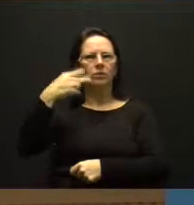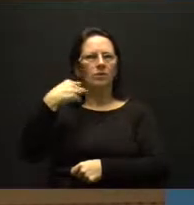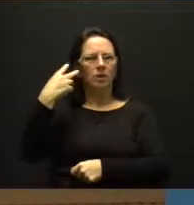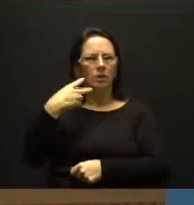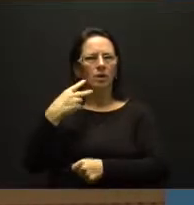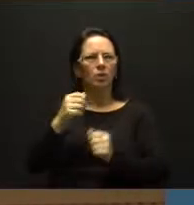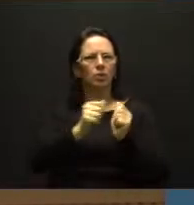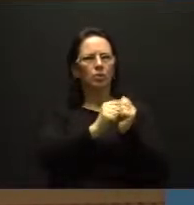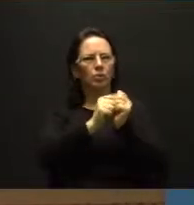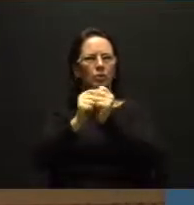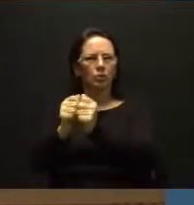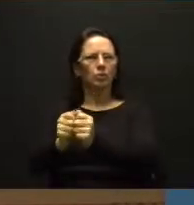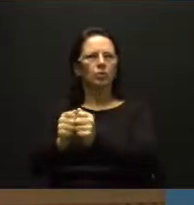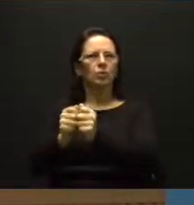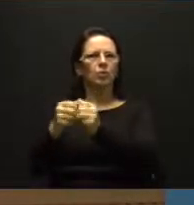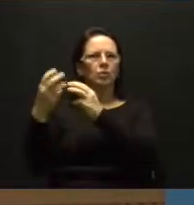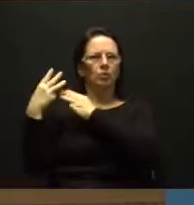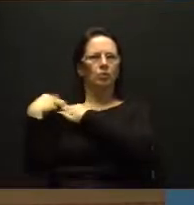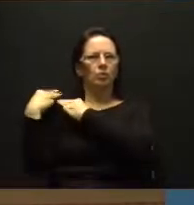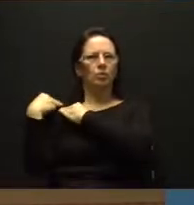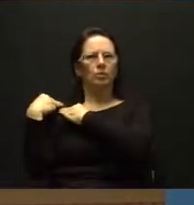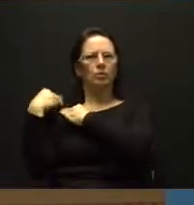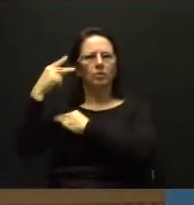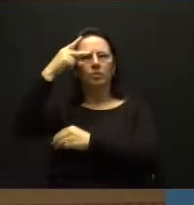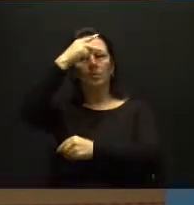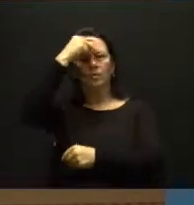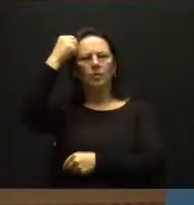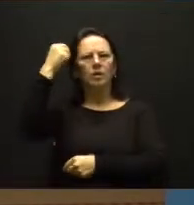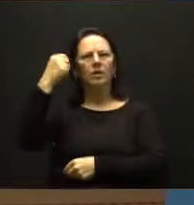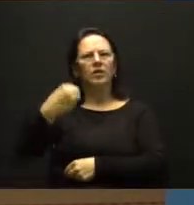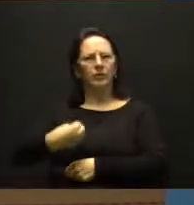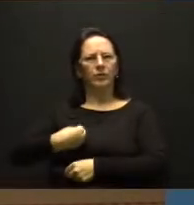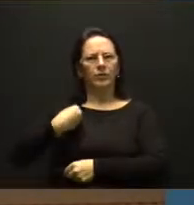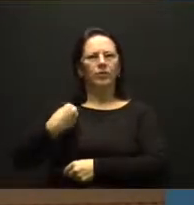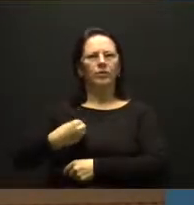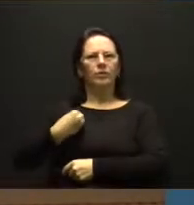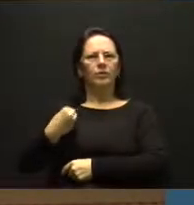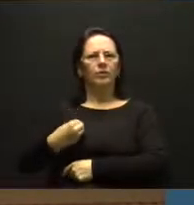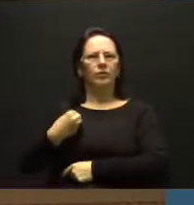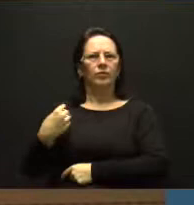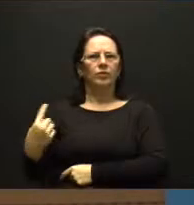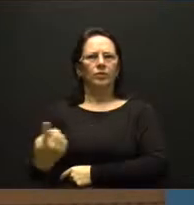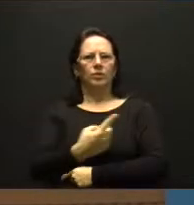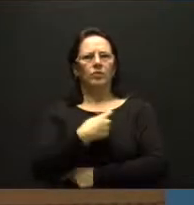responsabilidade porque quem convive com a realidade